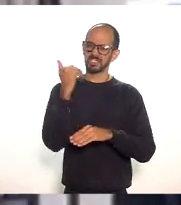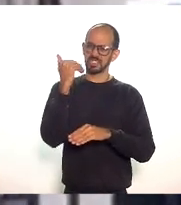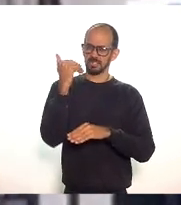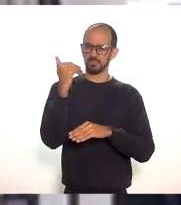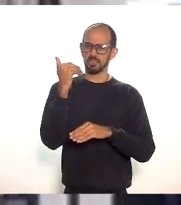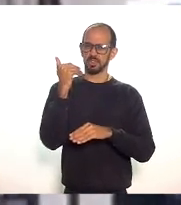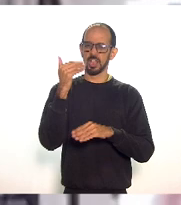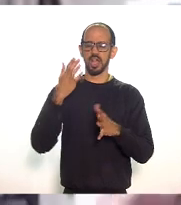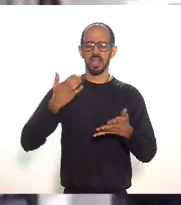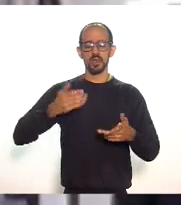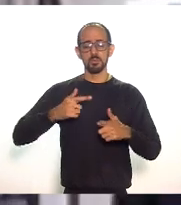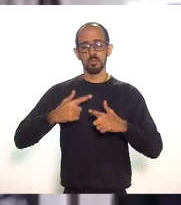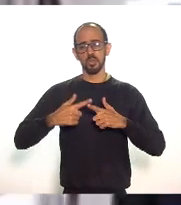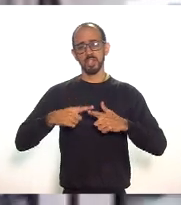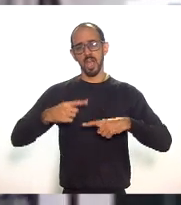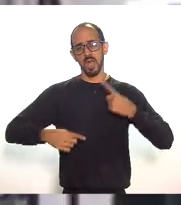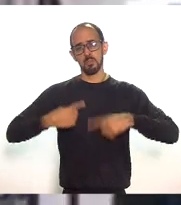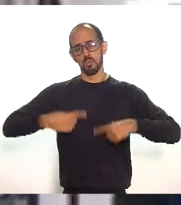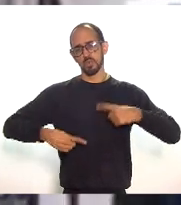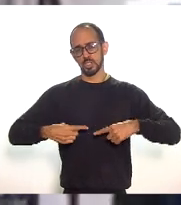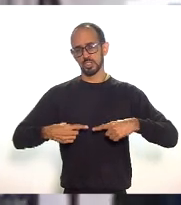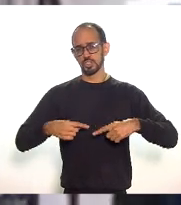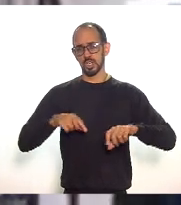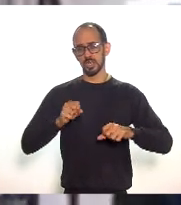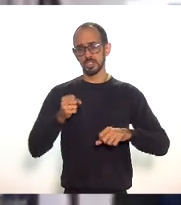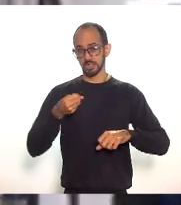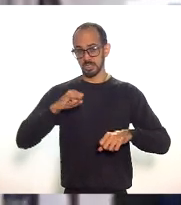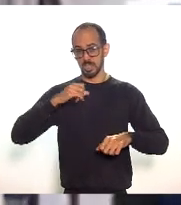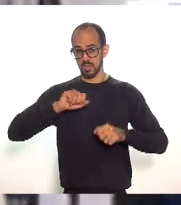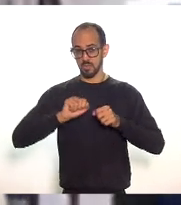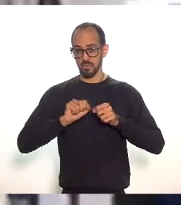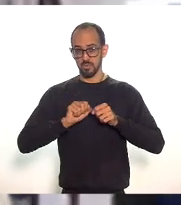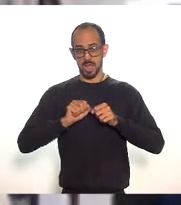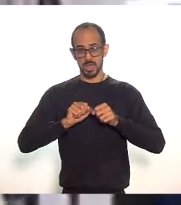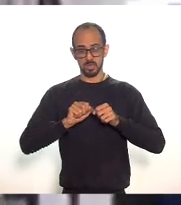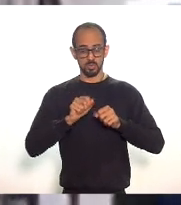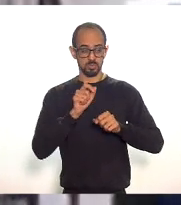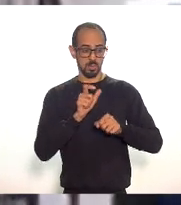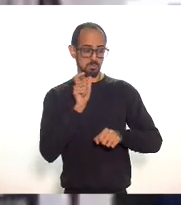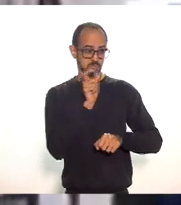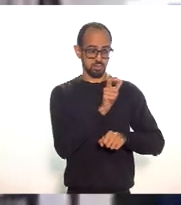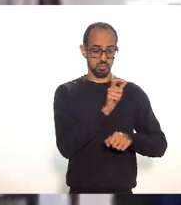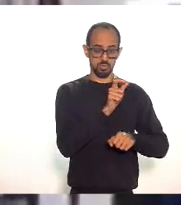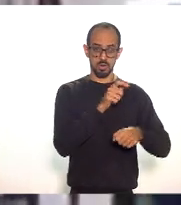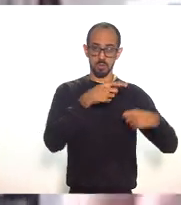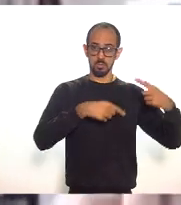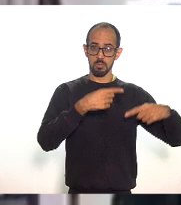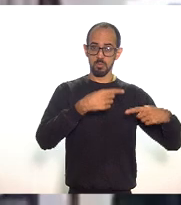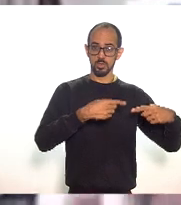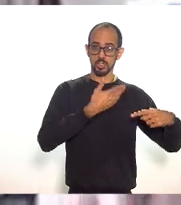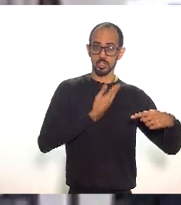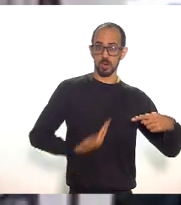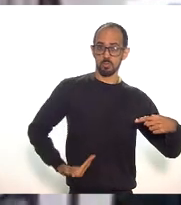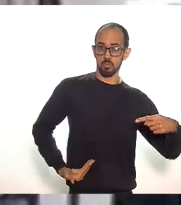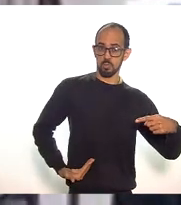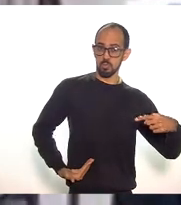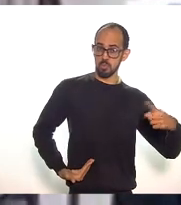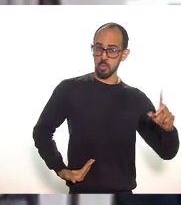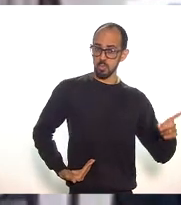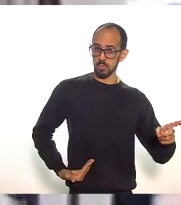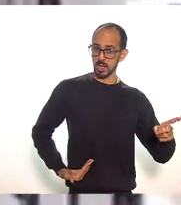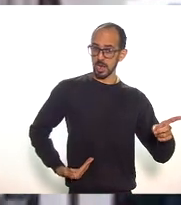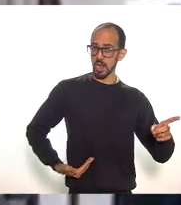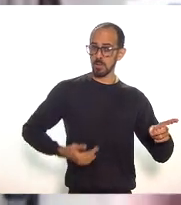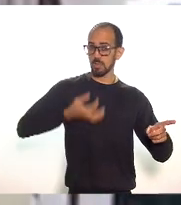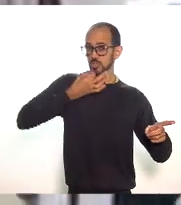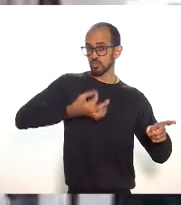política, quando eu faço uma crítica a uma determinada política pública, eu faço essa crítica